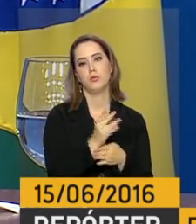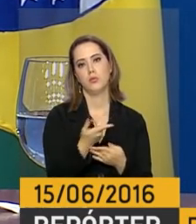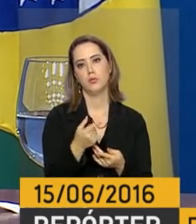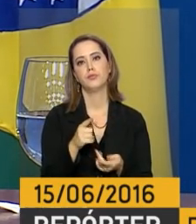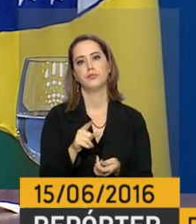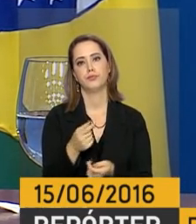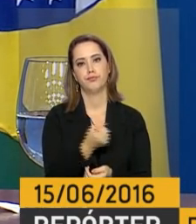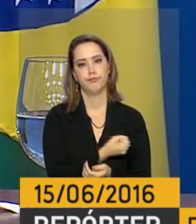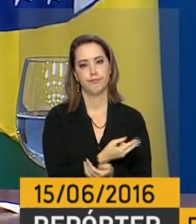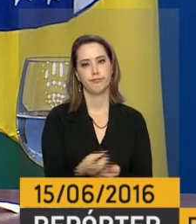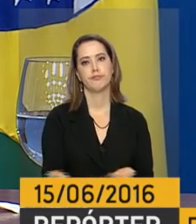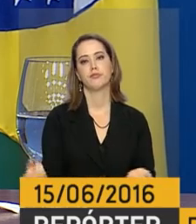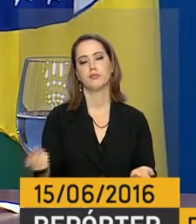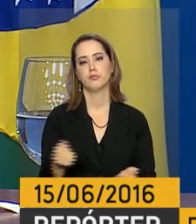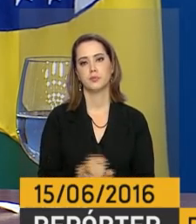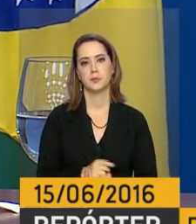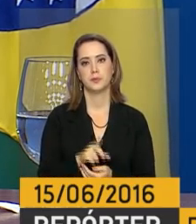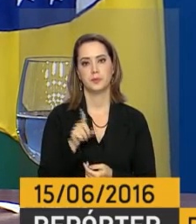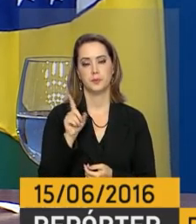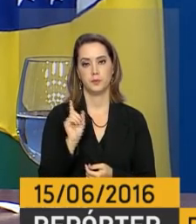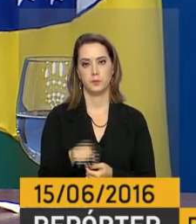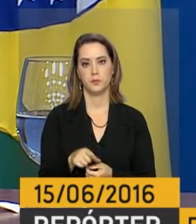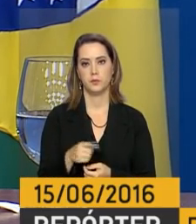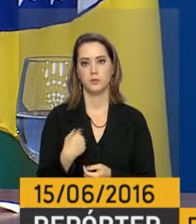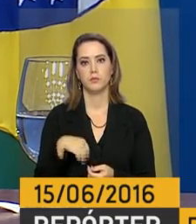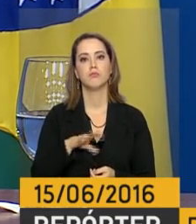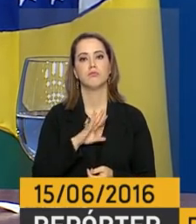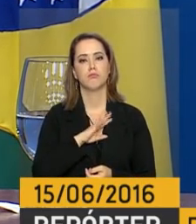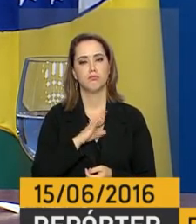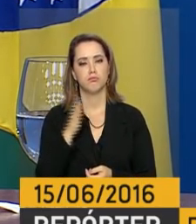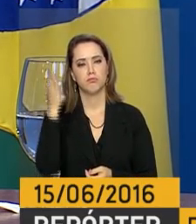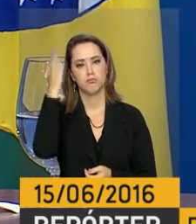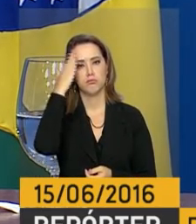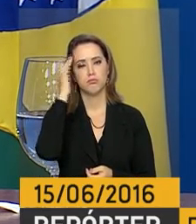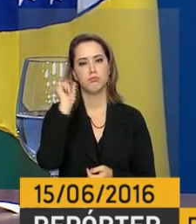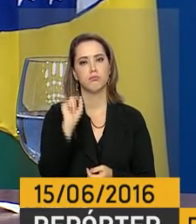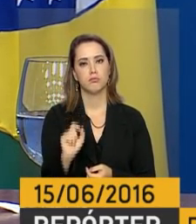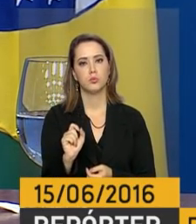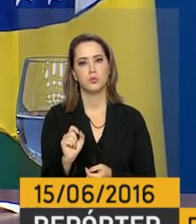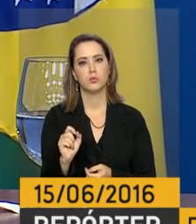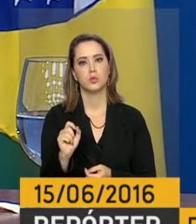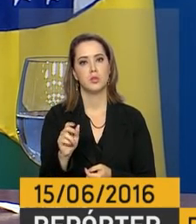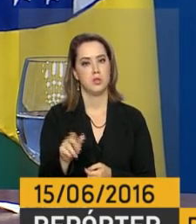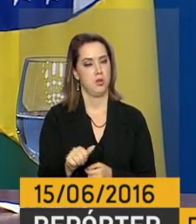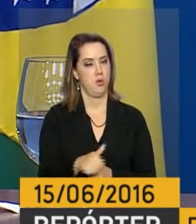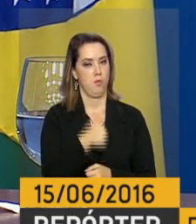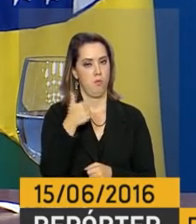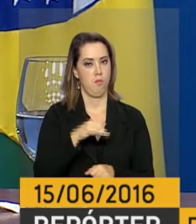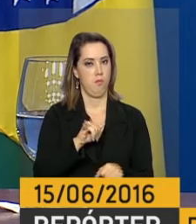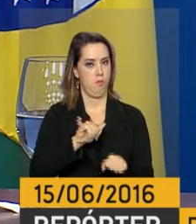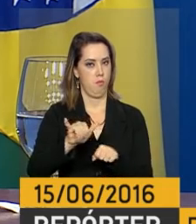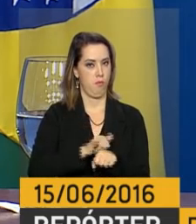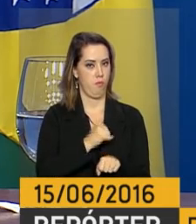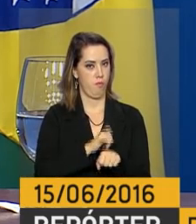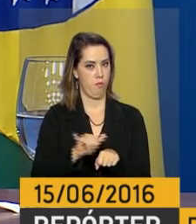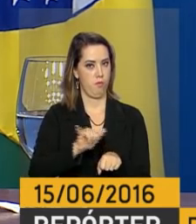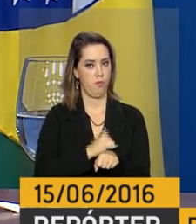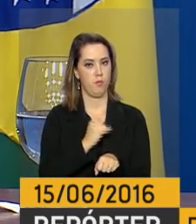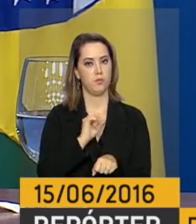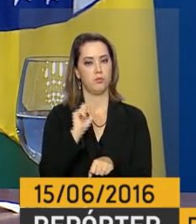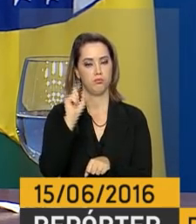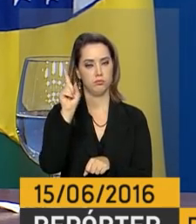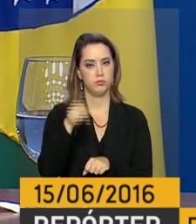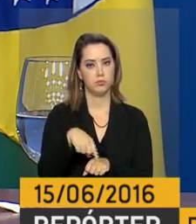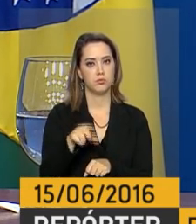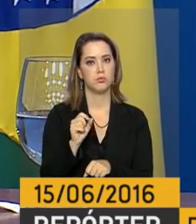etc. Eh, concluímos que a melhor estratégia seria